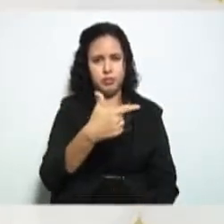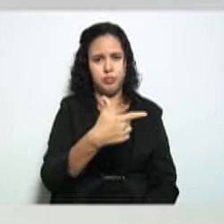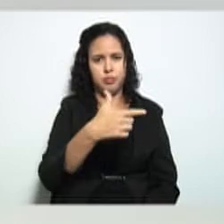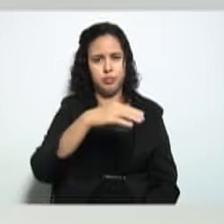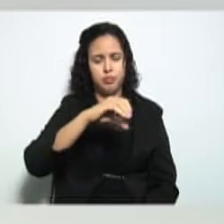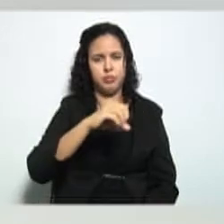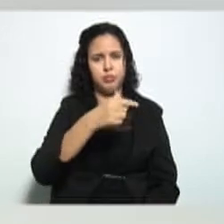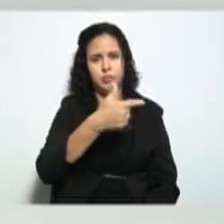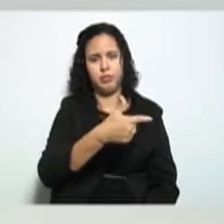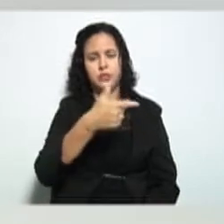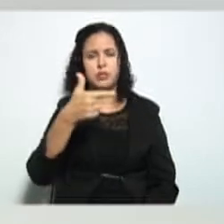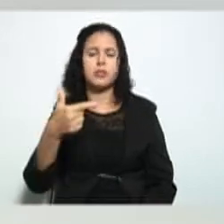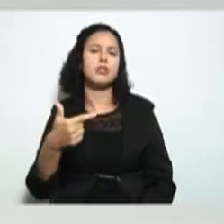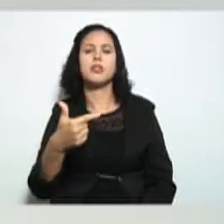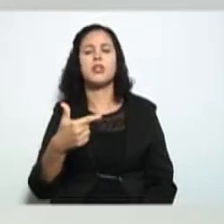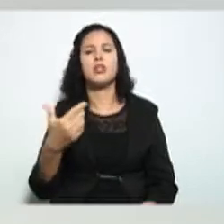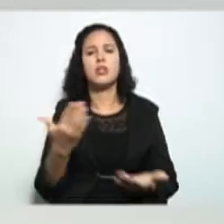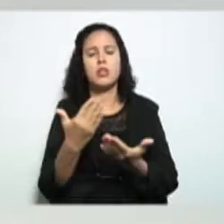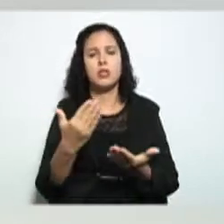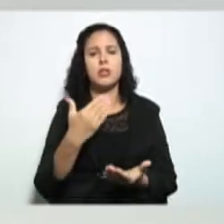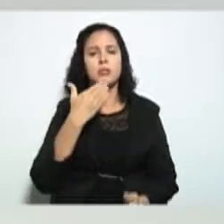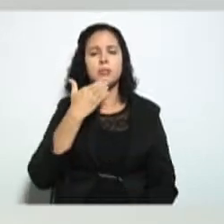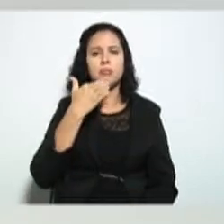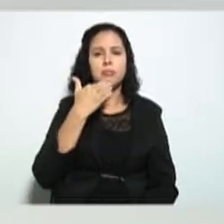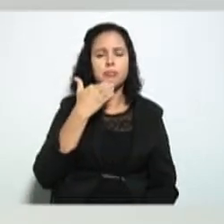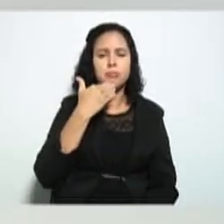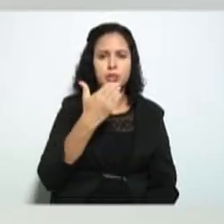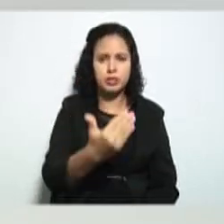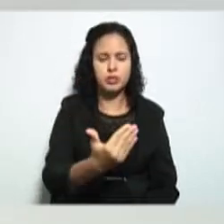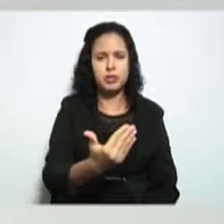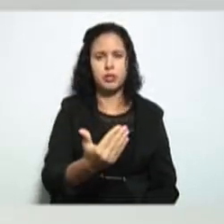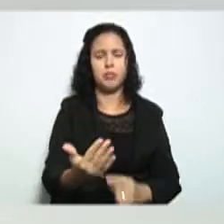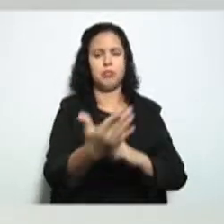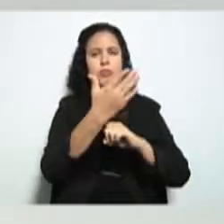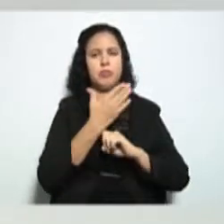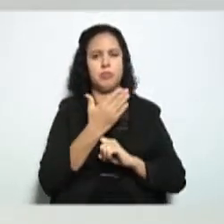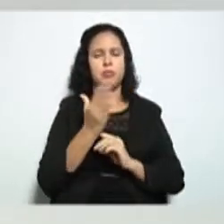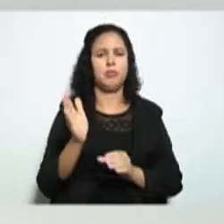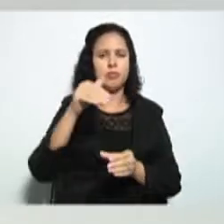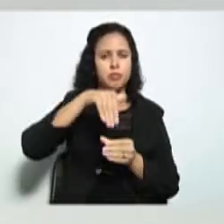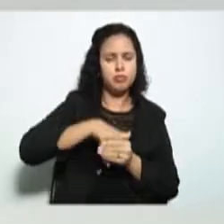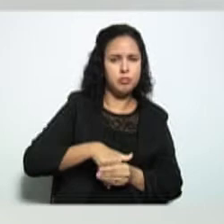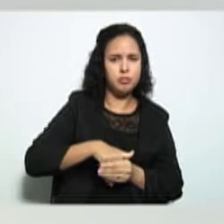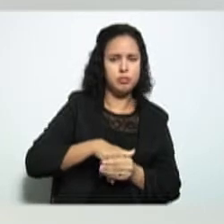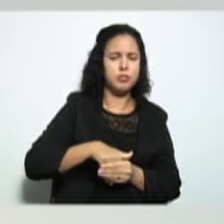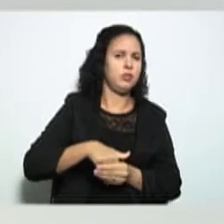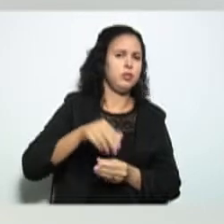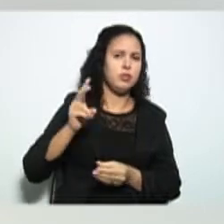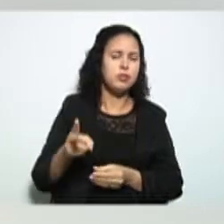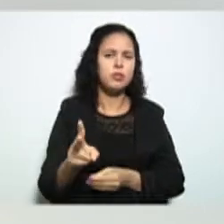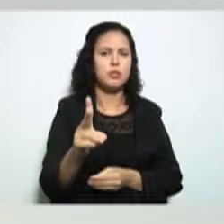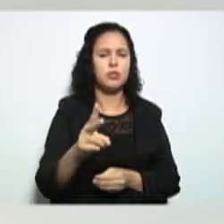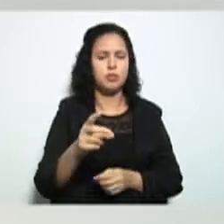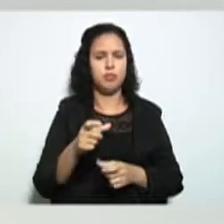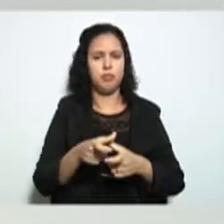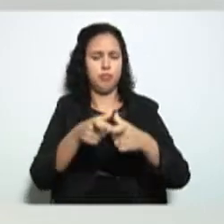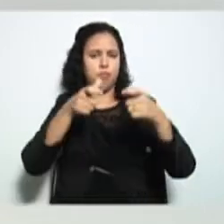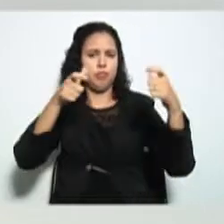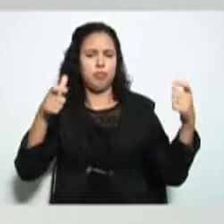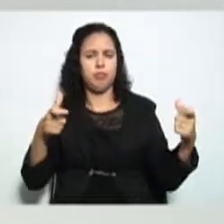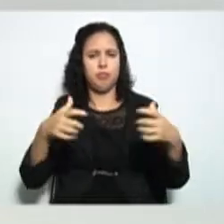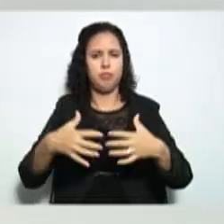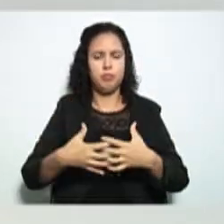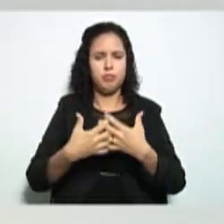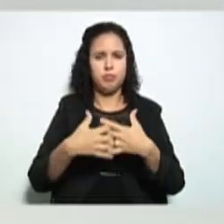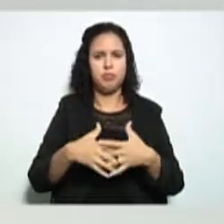2022. Então eu venho aqui pedir o apoio de vocês para que a gente continue fortalecendo o nosso Instituto Federal e ampliando as